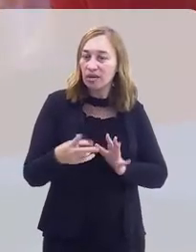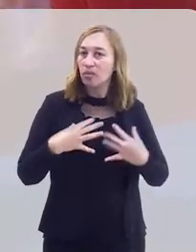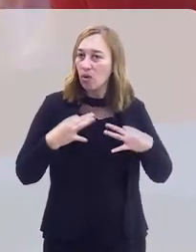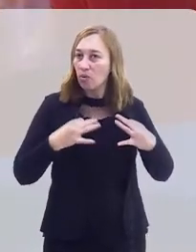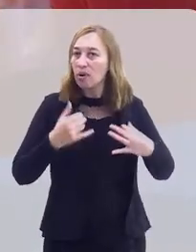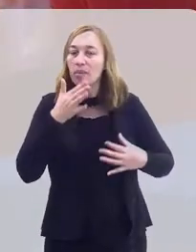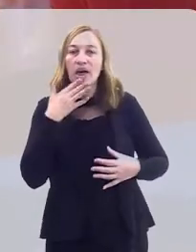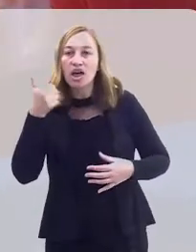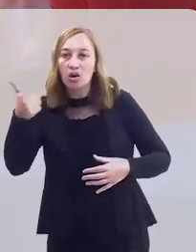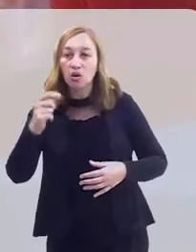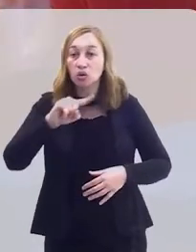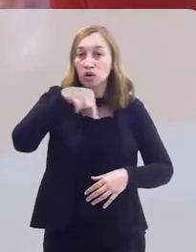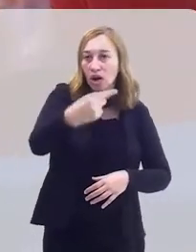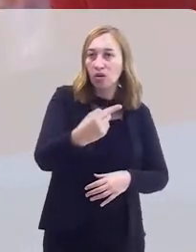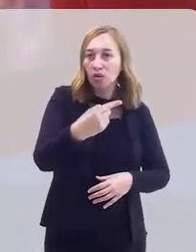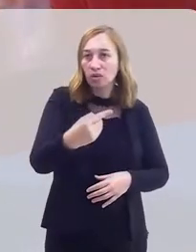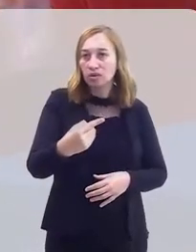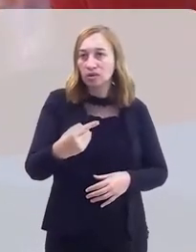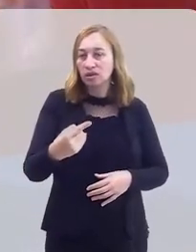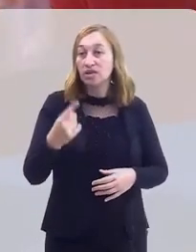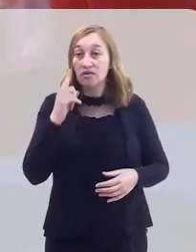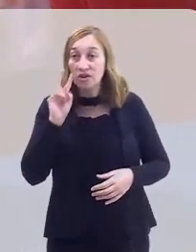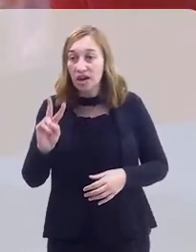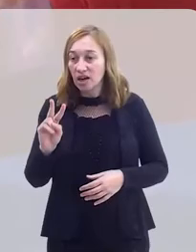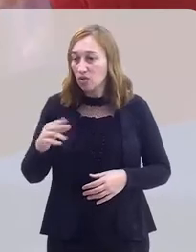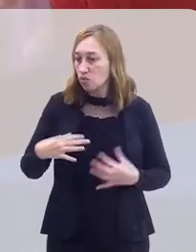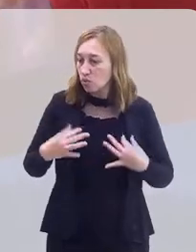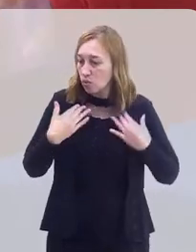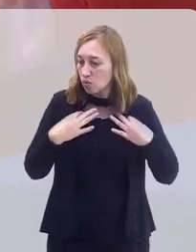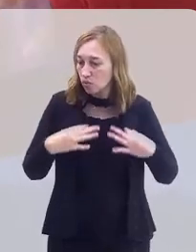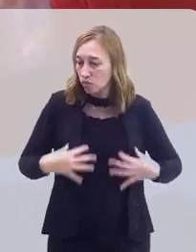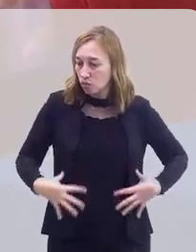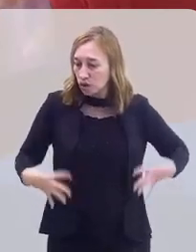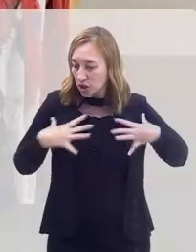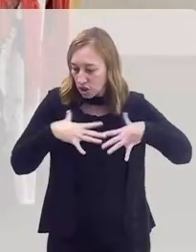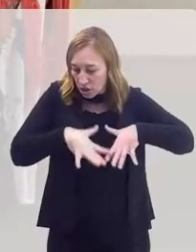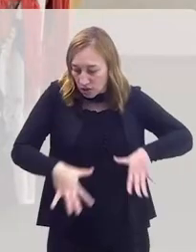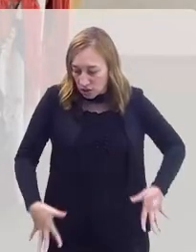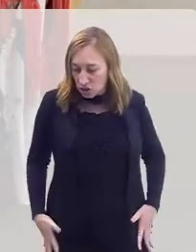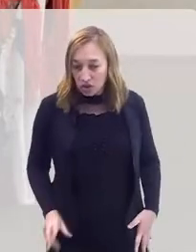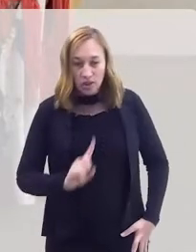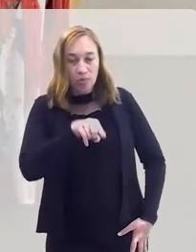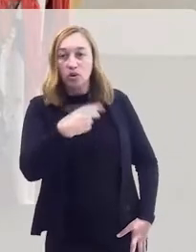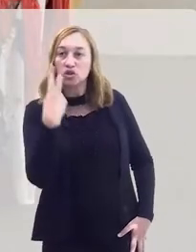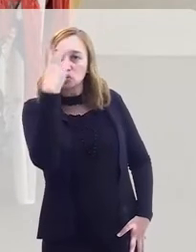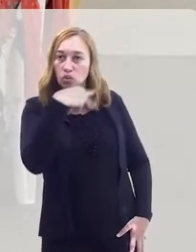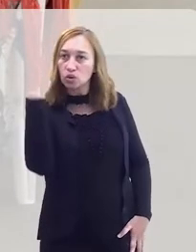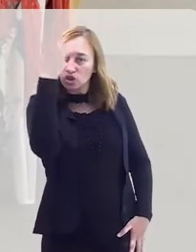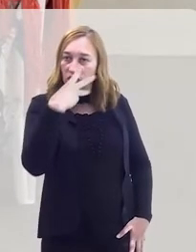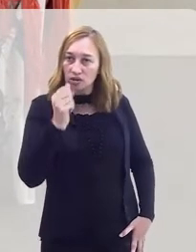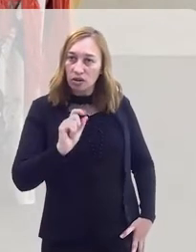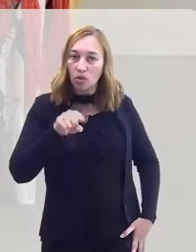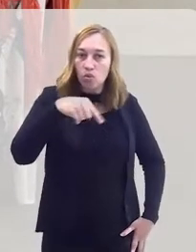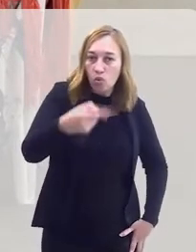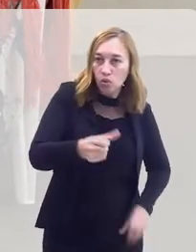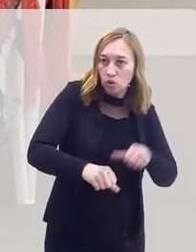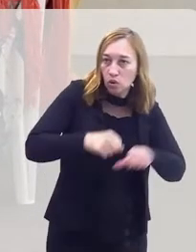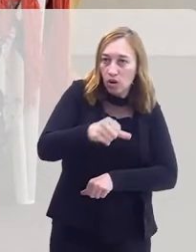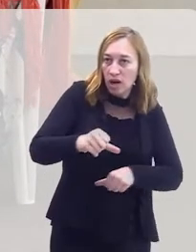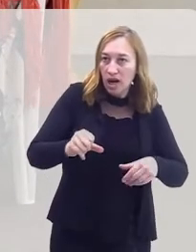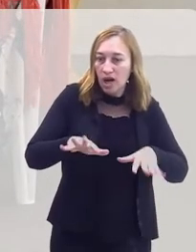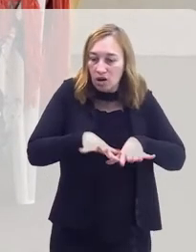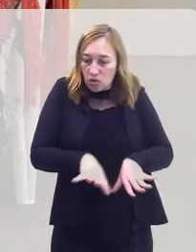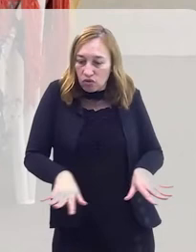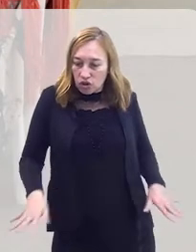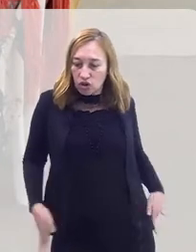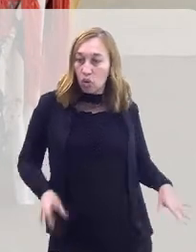sempre a vestimenta, uma melhor que a outra. Então você vê ela com o vestido daqui um pouco, daqui a 2, 3 horas já está com outro vestido, e um mais